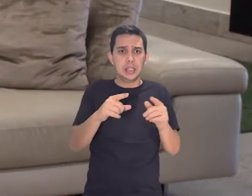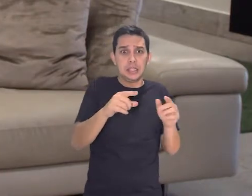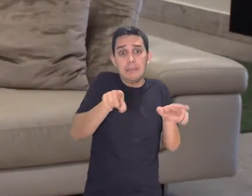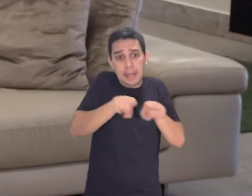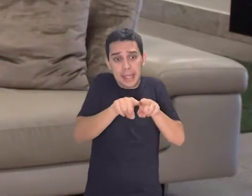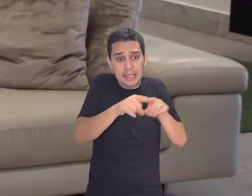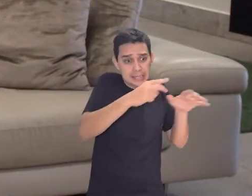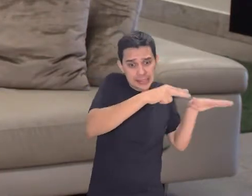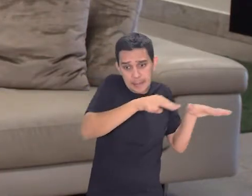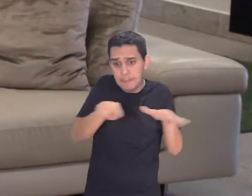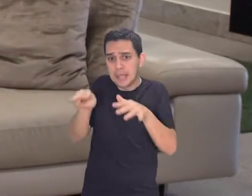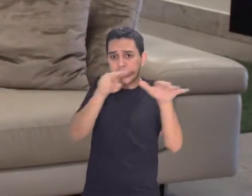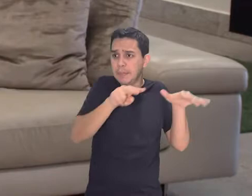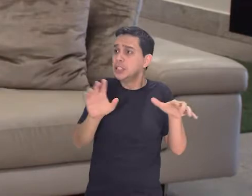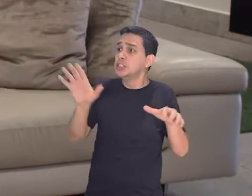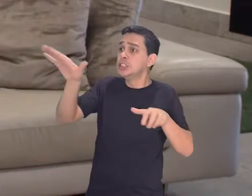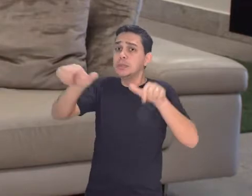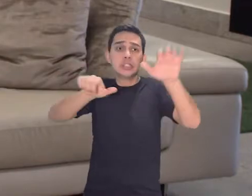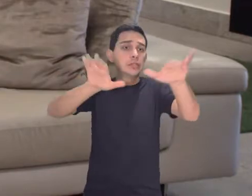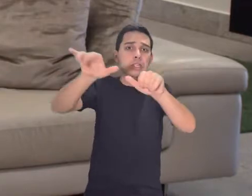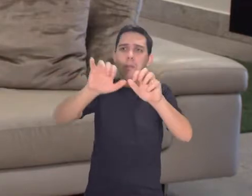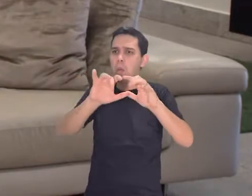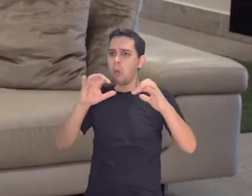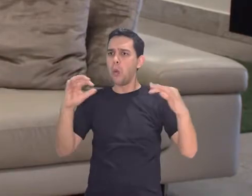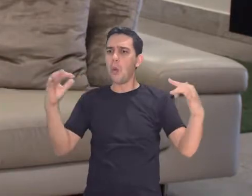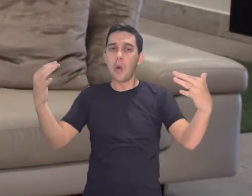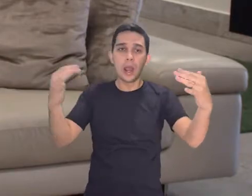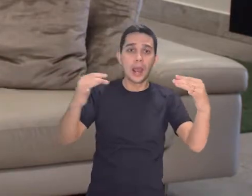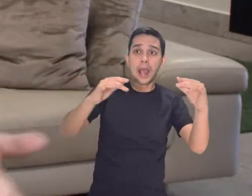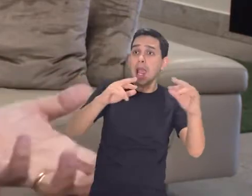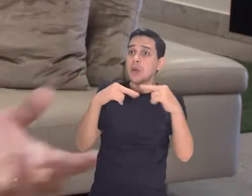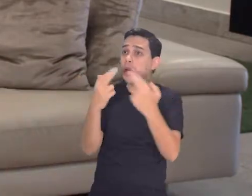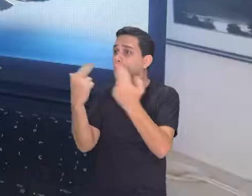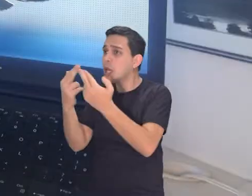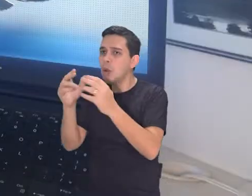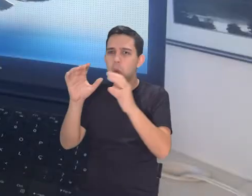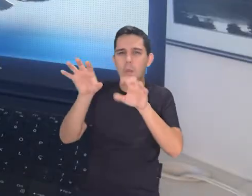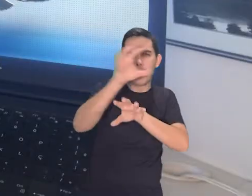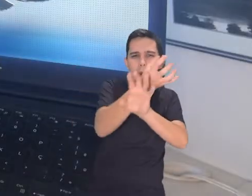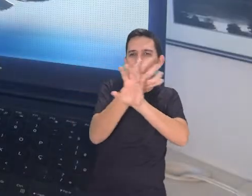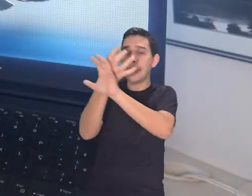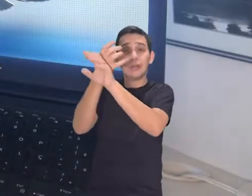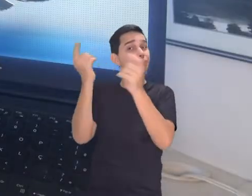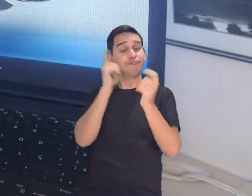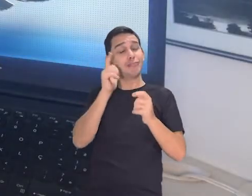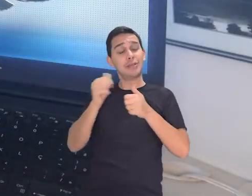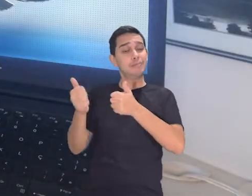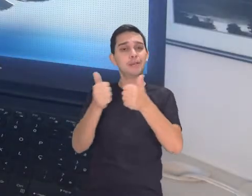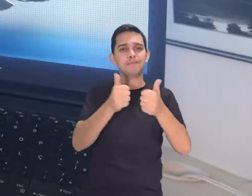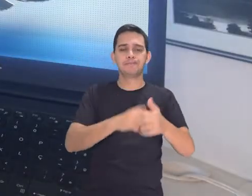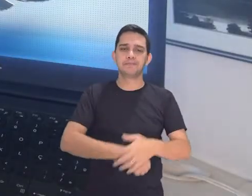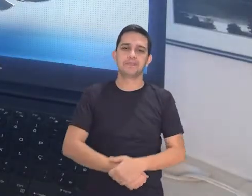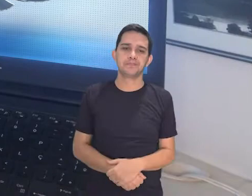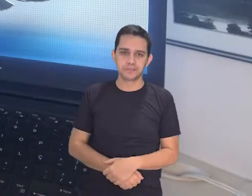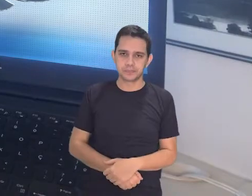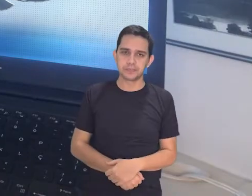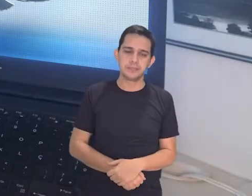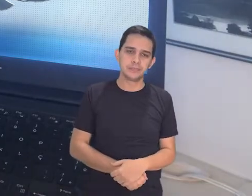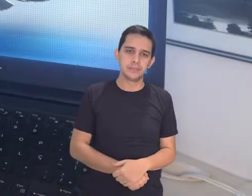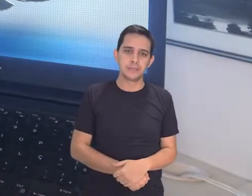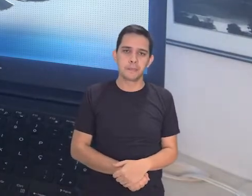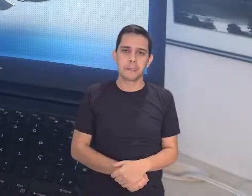de informação. Então a comunicação melhorou e os resultados melhoraram. Então, mulher, indígena,